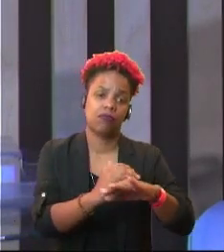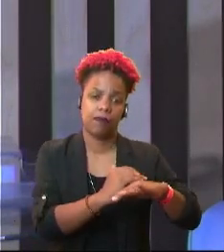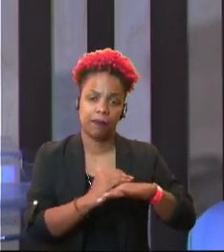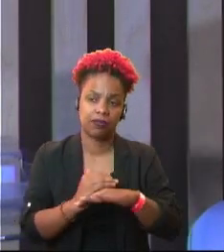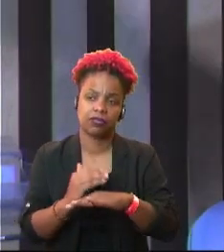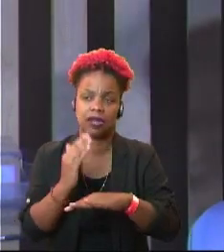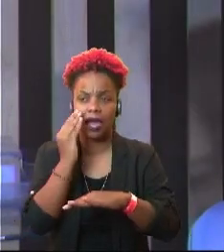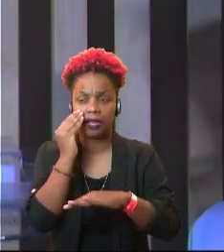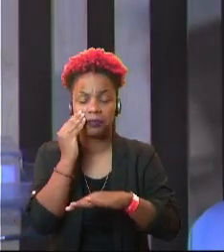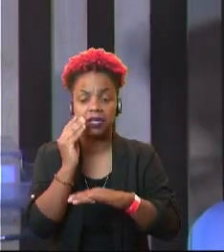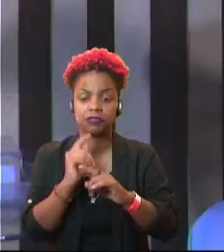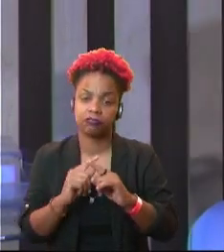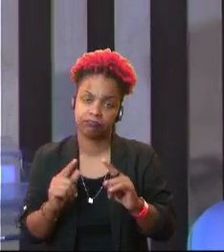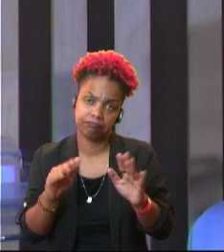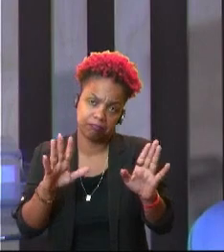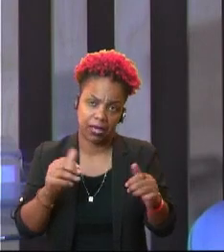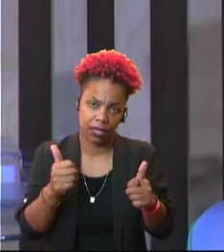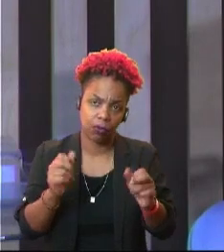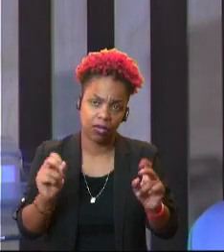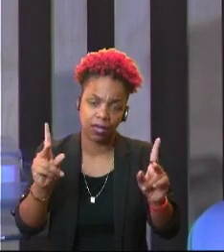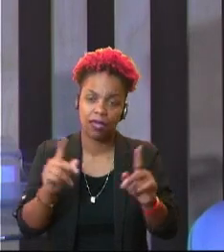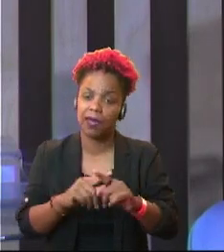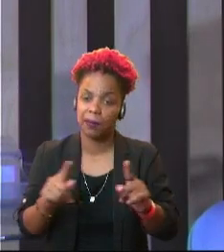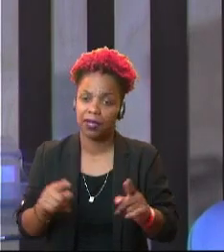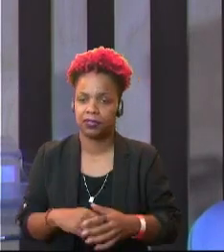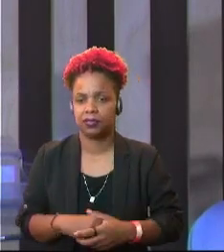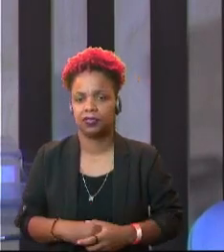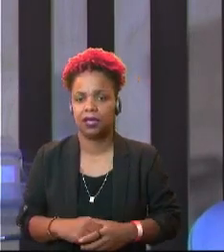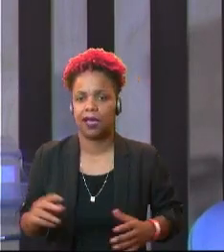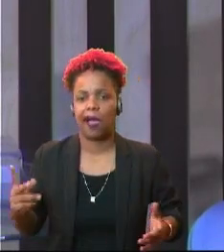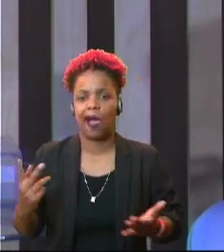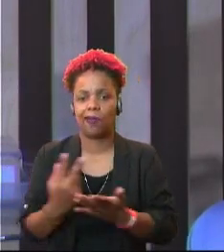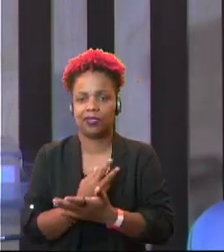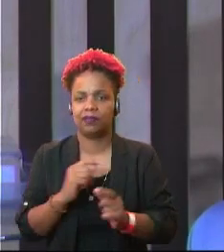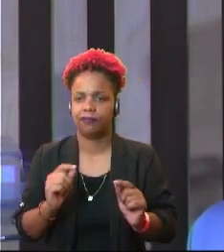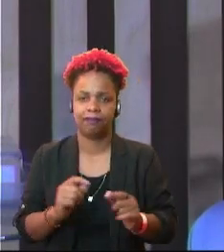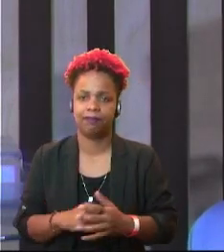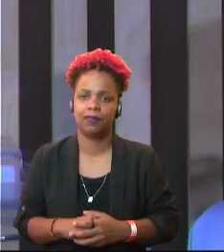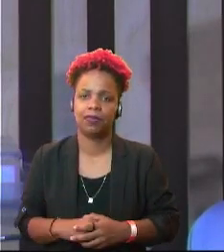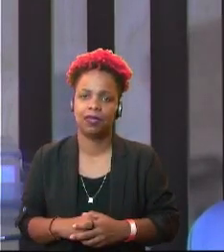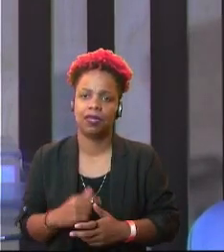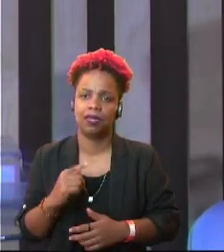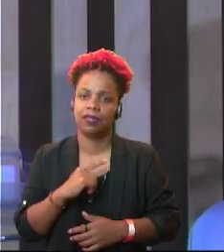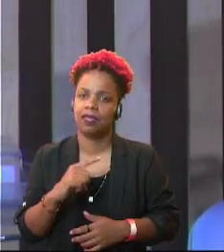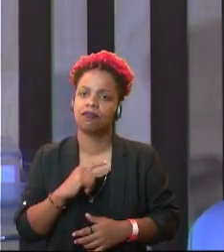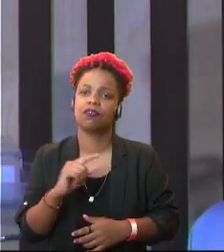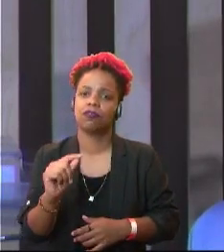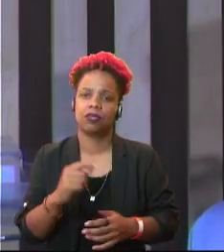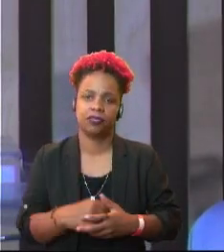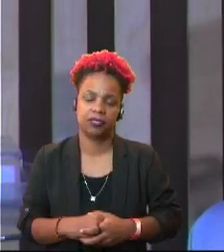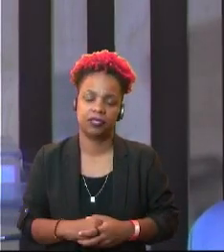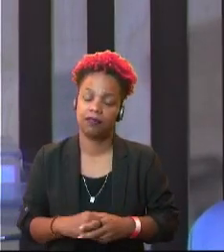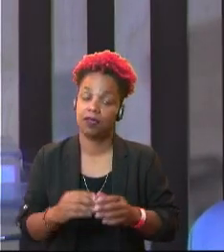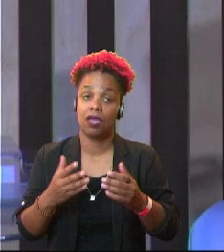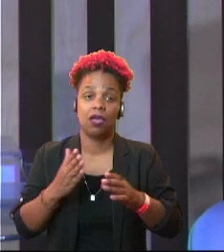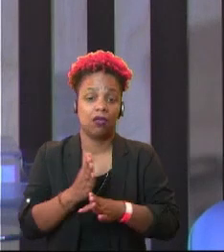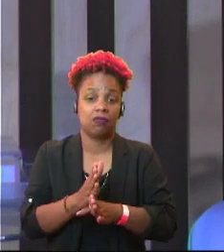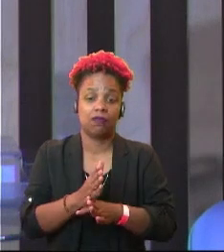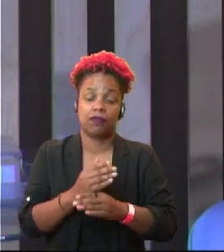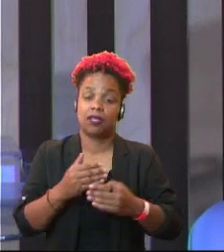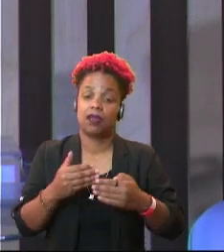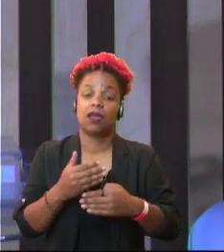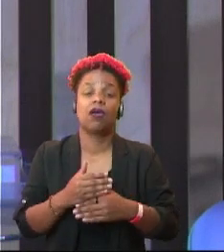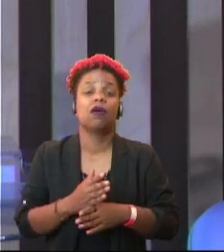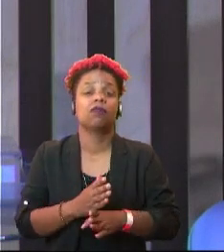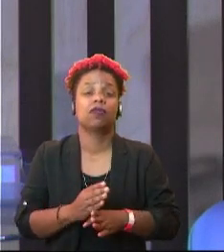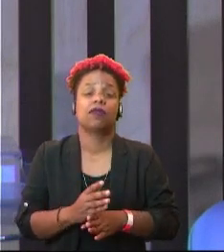região, tudo bem, mas dizer que simplesmente aconteceu, não, a gente tem uma fronteira enorme, de